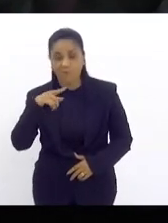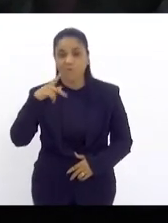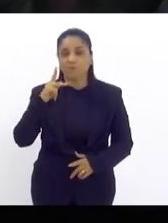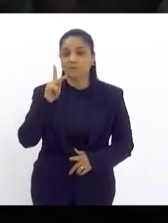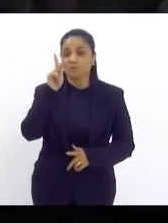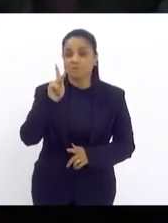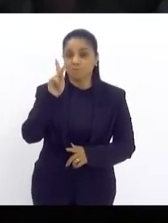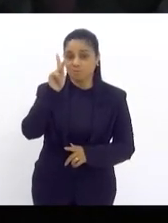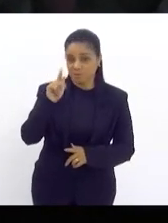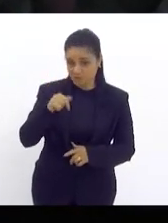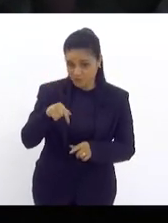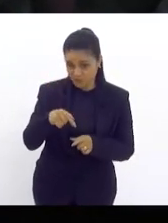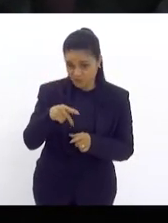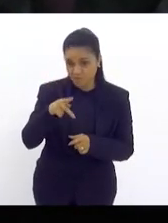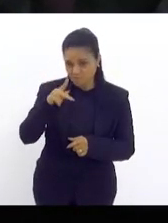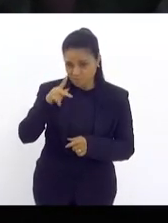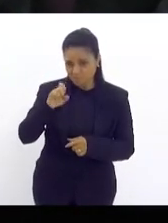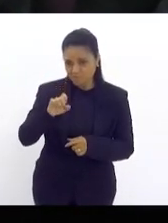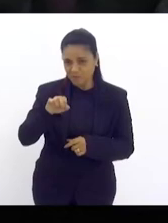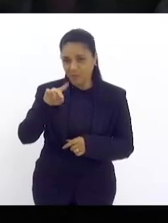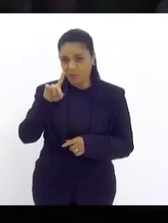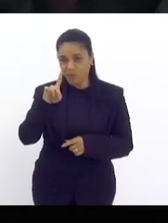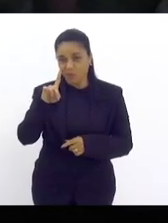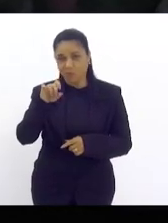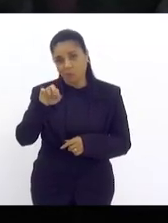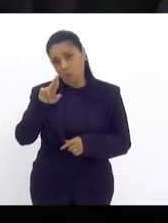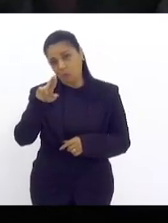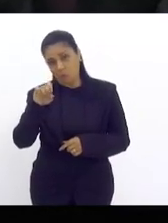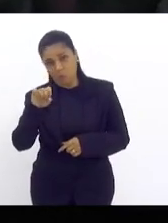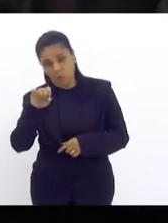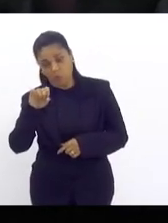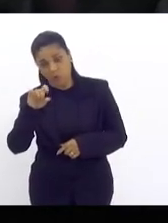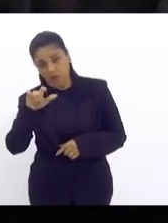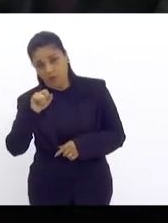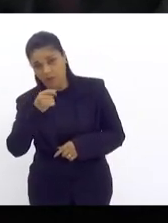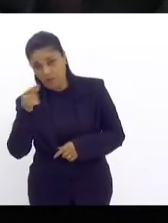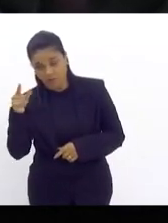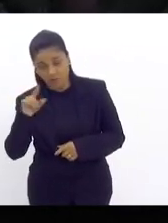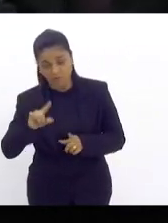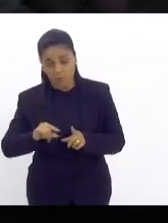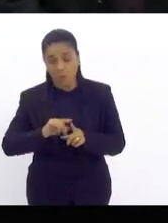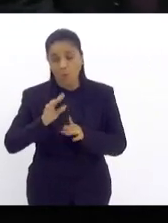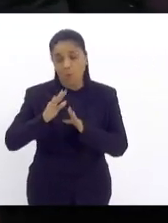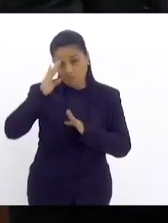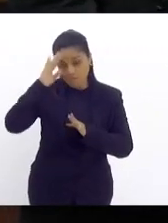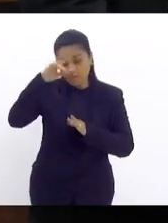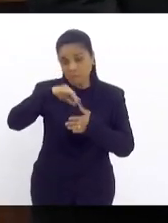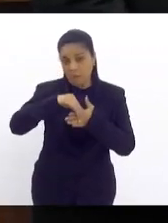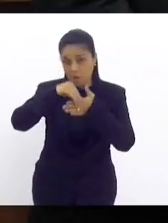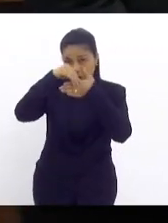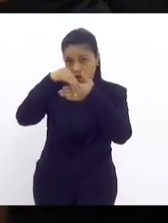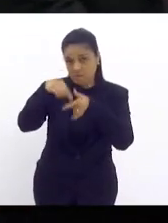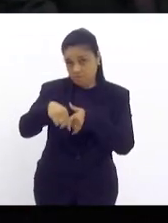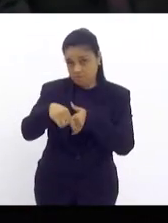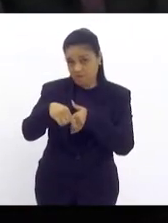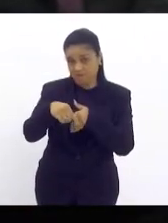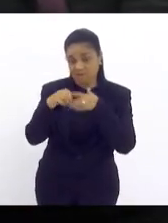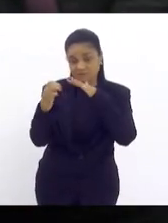o mentor intelectual de todas de todas as empresas aparelhadas